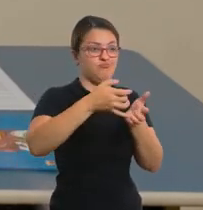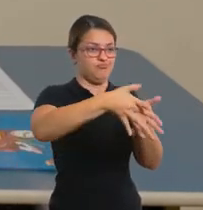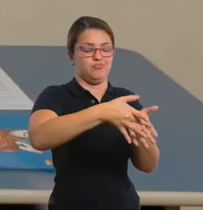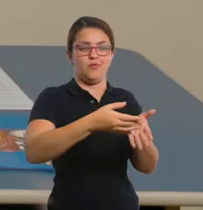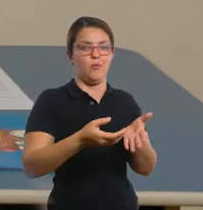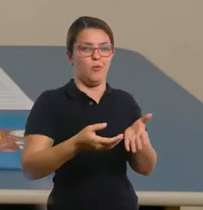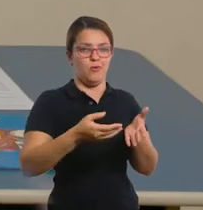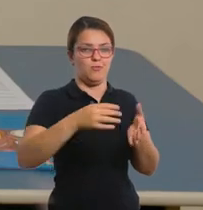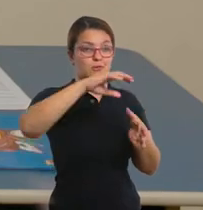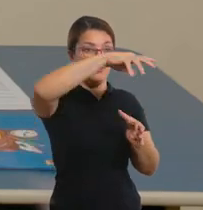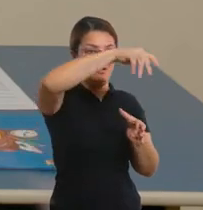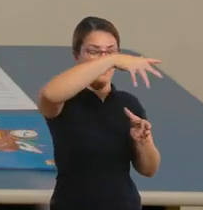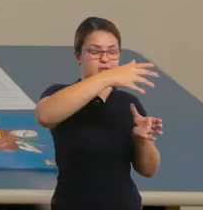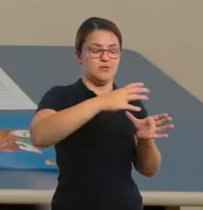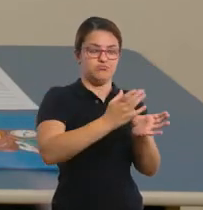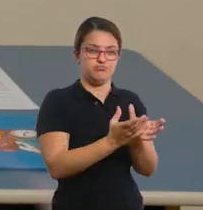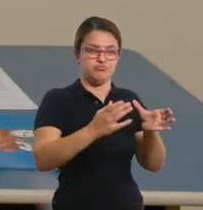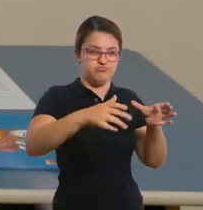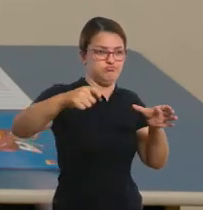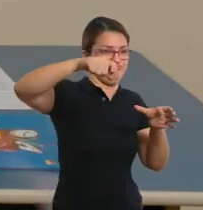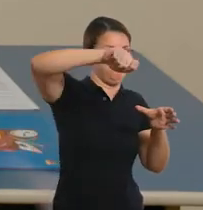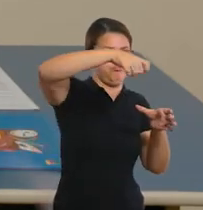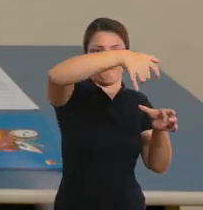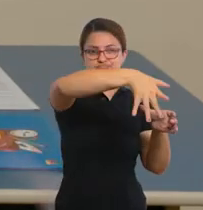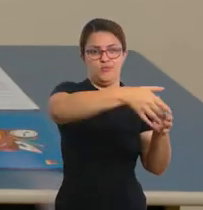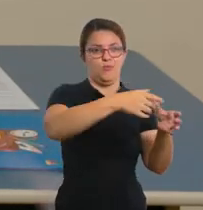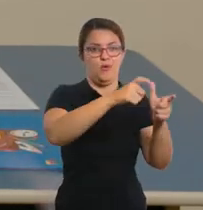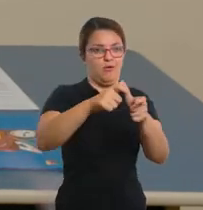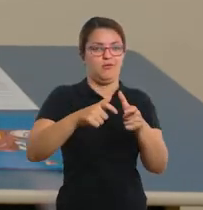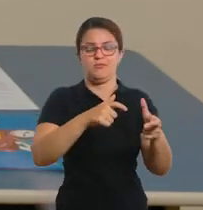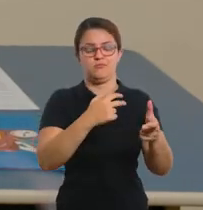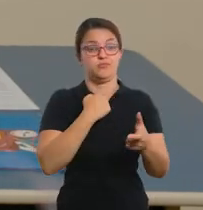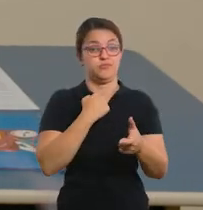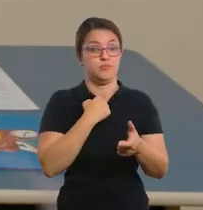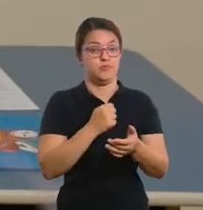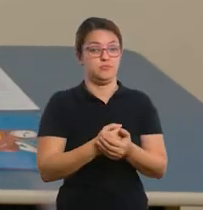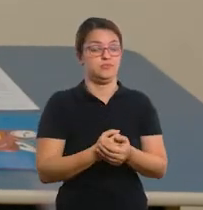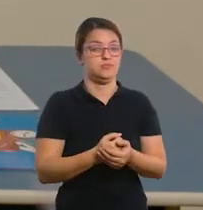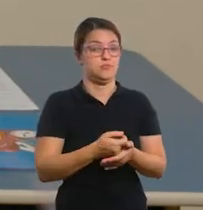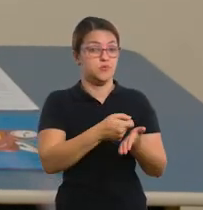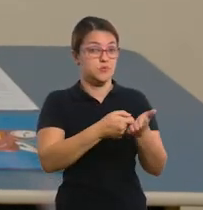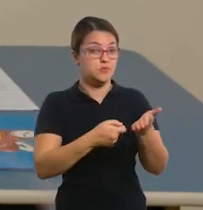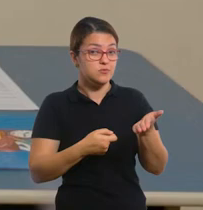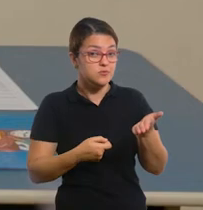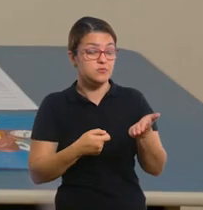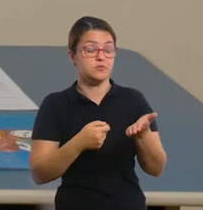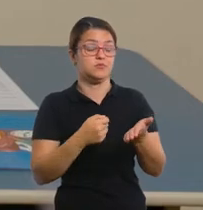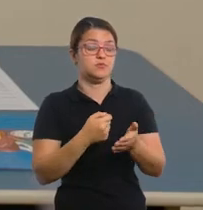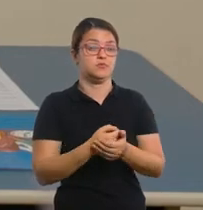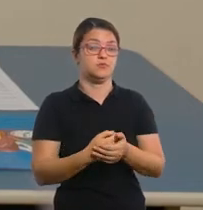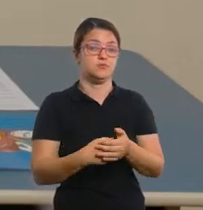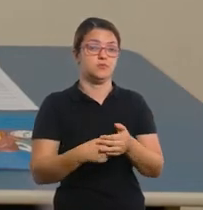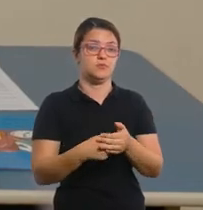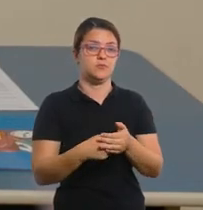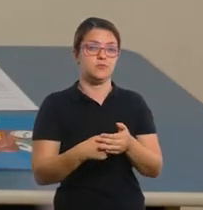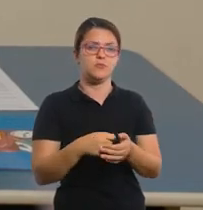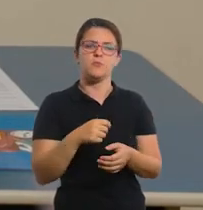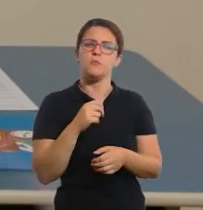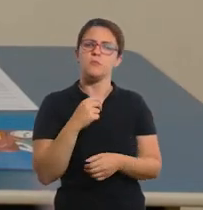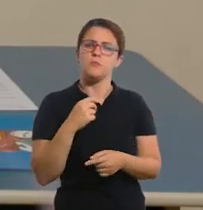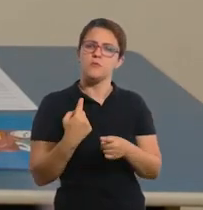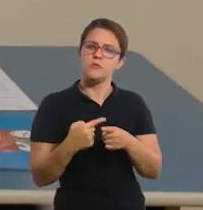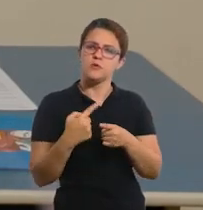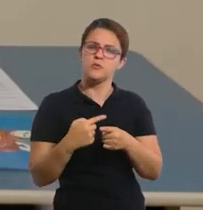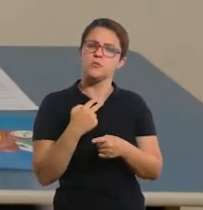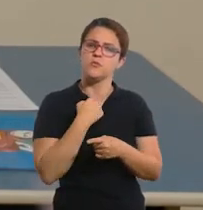texto do Lição de Casa para vocês fazerem leitura, tá? Então, faz a leitura do texto que ele explica por que que não podemos jogar o óleo de